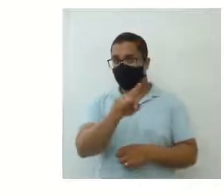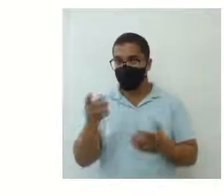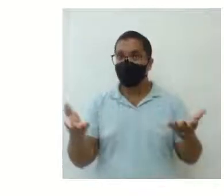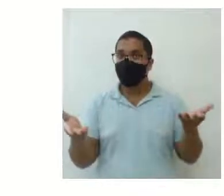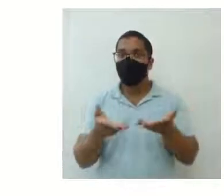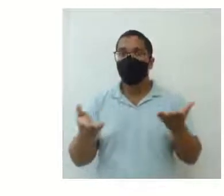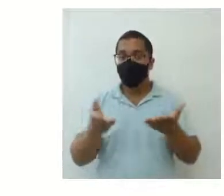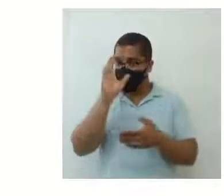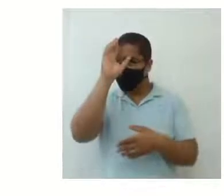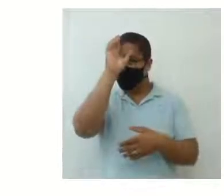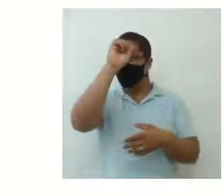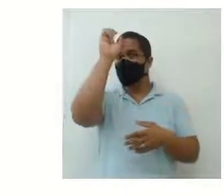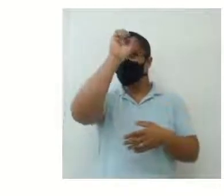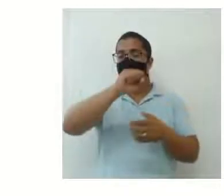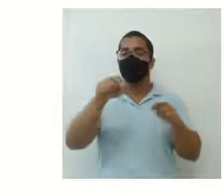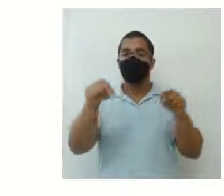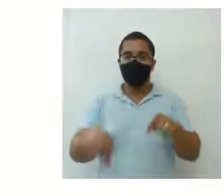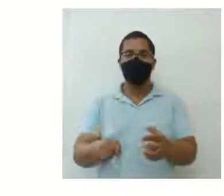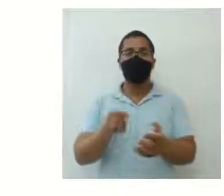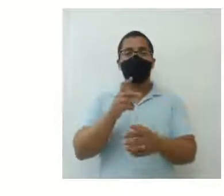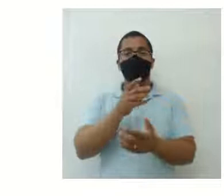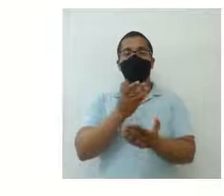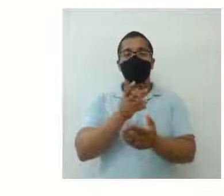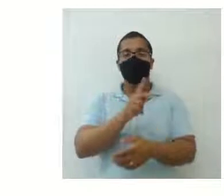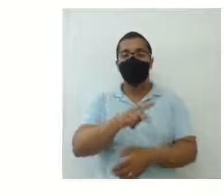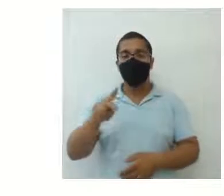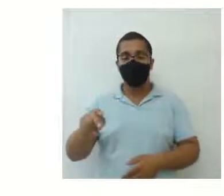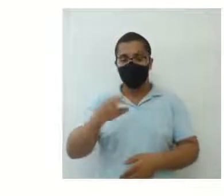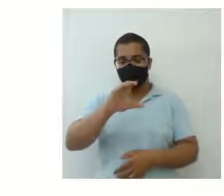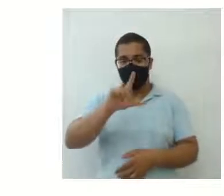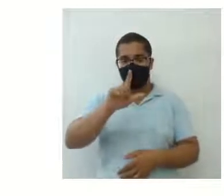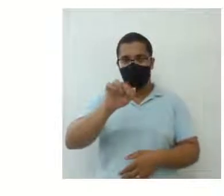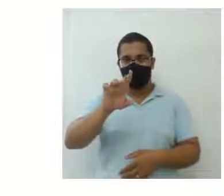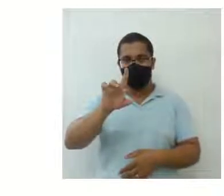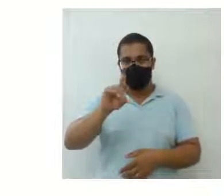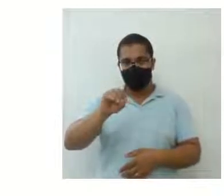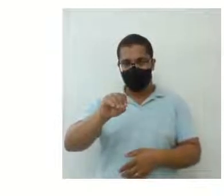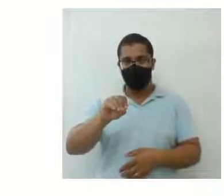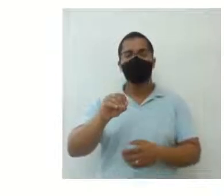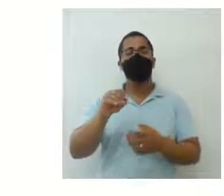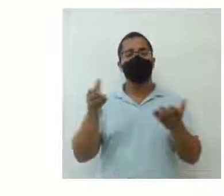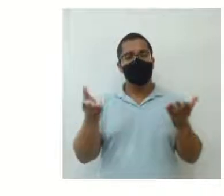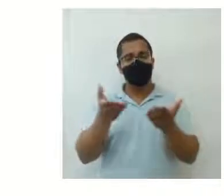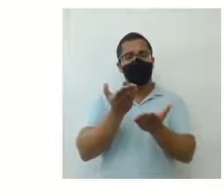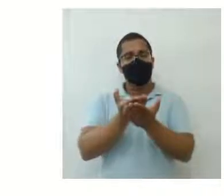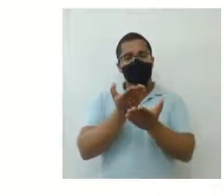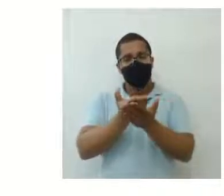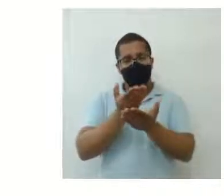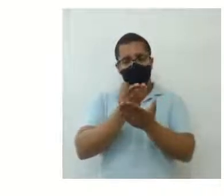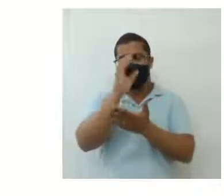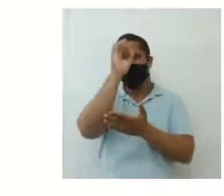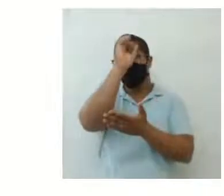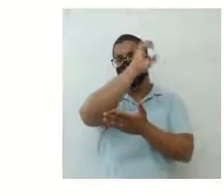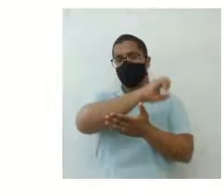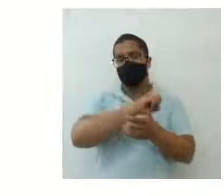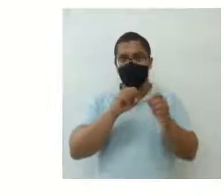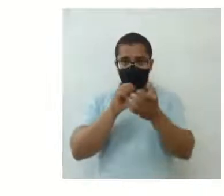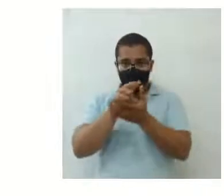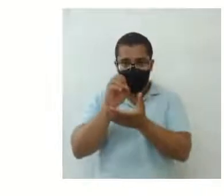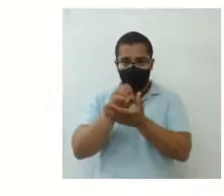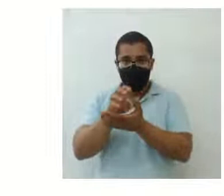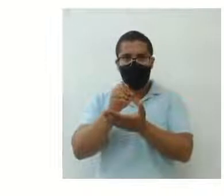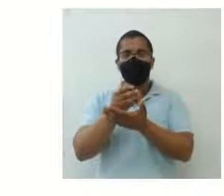aprendem aonde? Na aula do professor Cláudio Nascimento no Educa PE, programa feito para